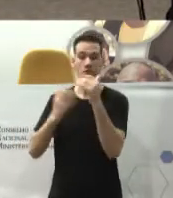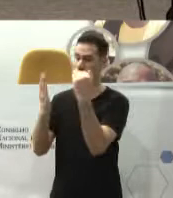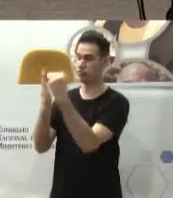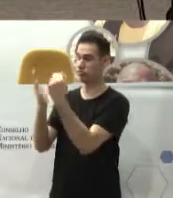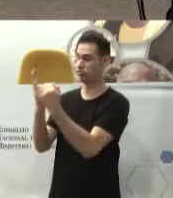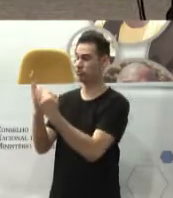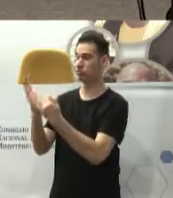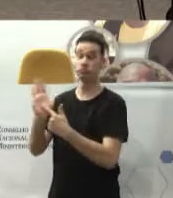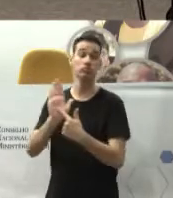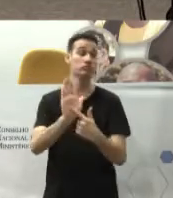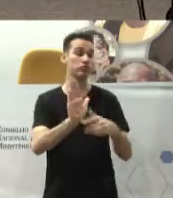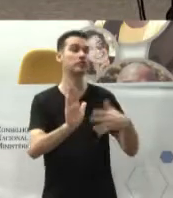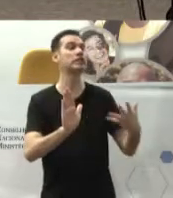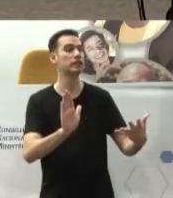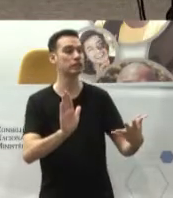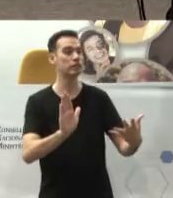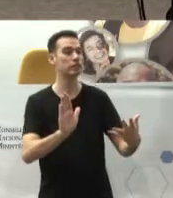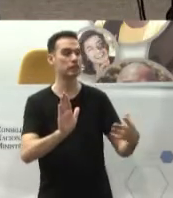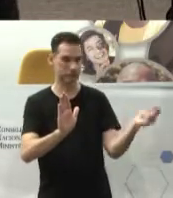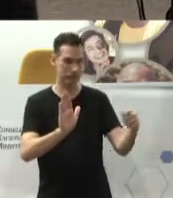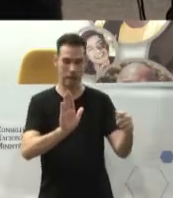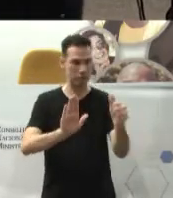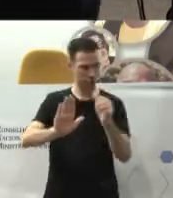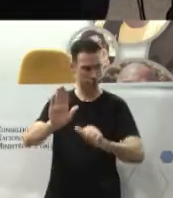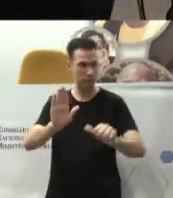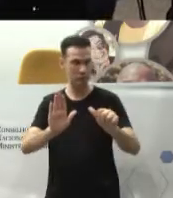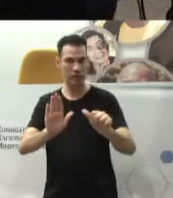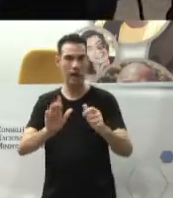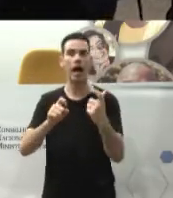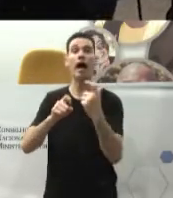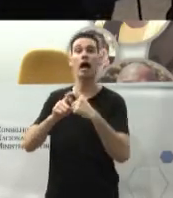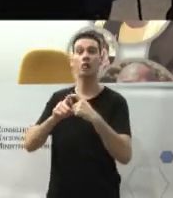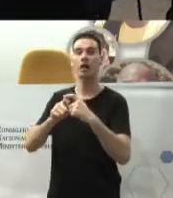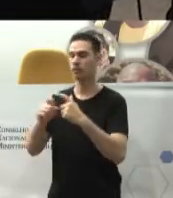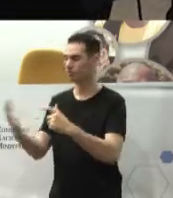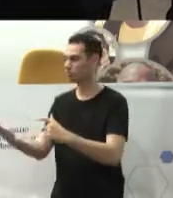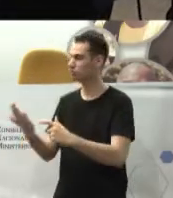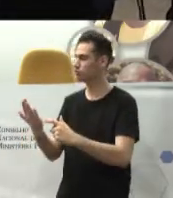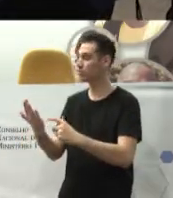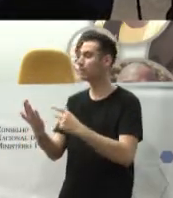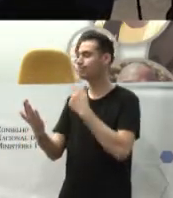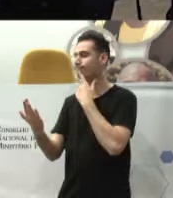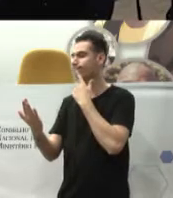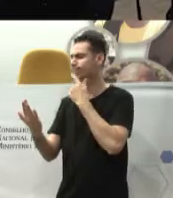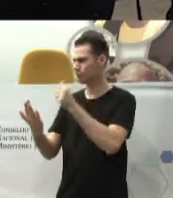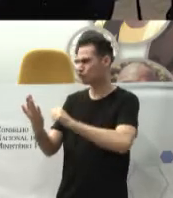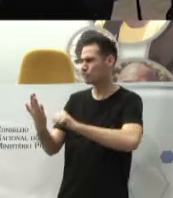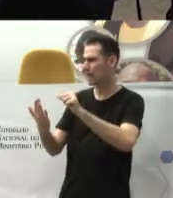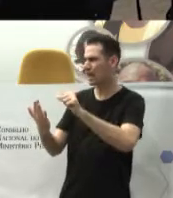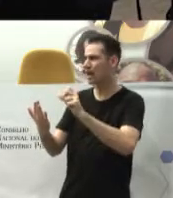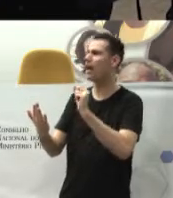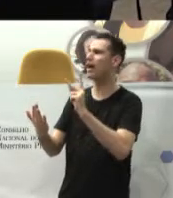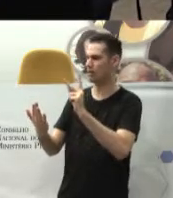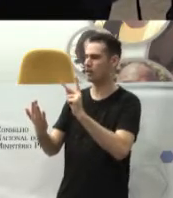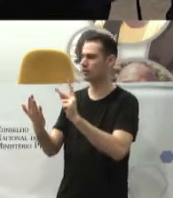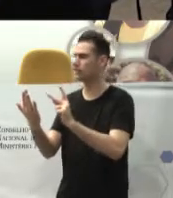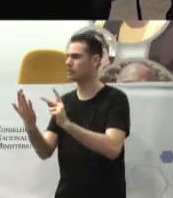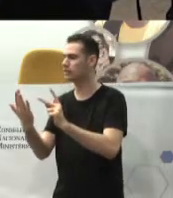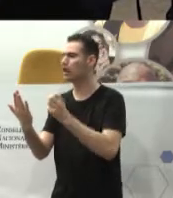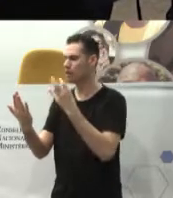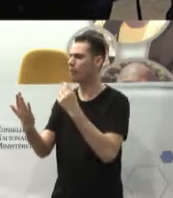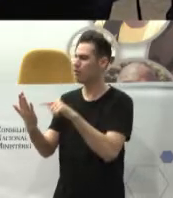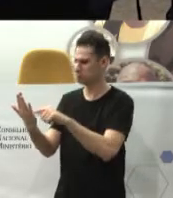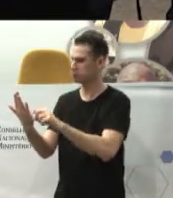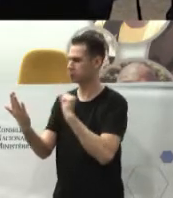que seja feito um contato com o médico prescritor para verificar a possibilidade de alterar e atender essa demanda antes